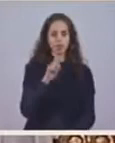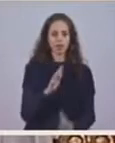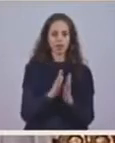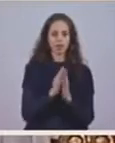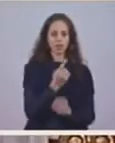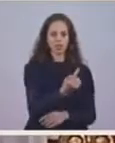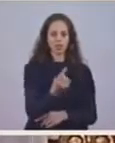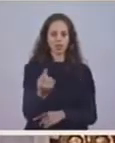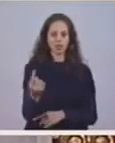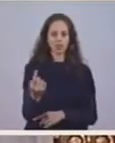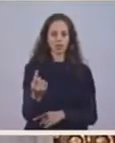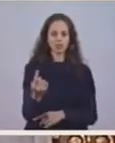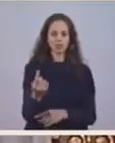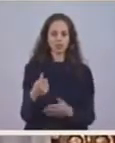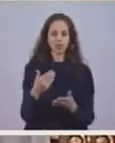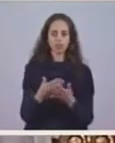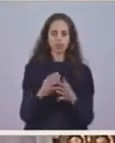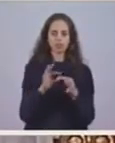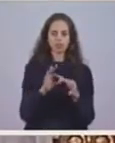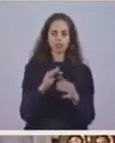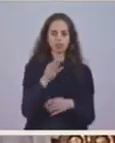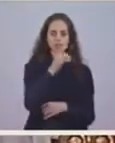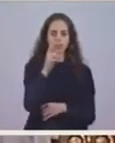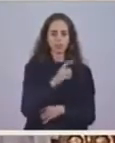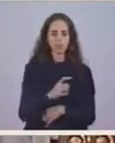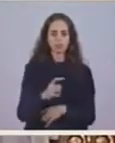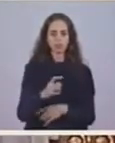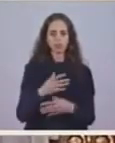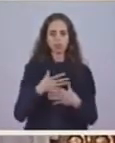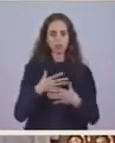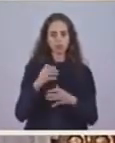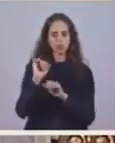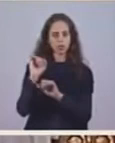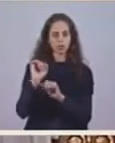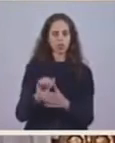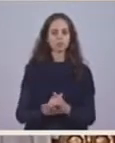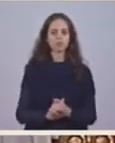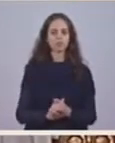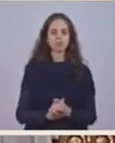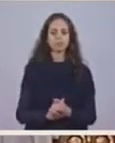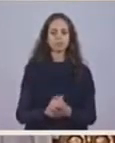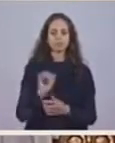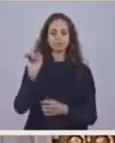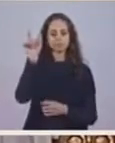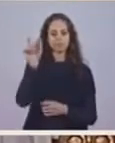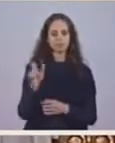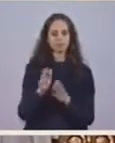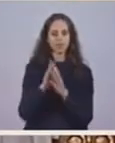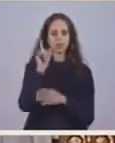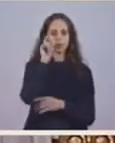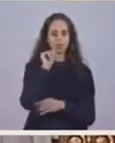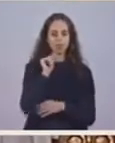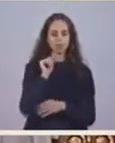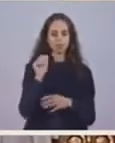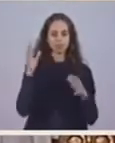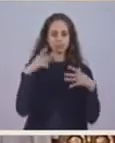da vossa Igreja, e dai-lhe a união e a paz segundo a vossa vontade. Vós que sois Deus com o Pai,